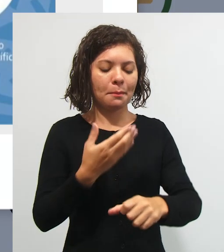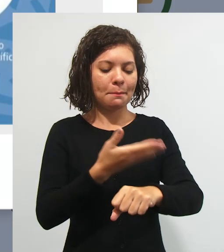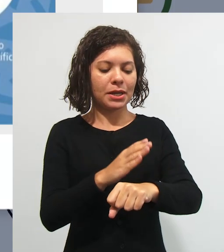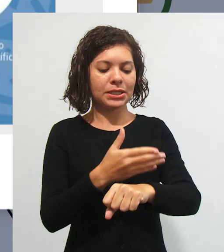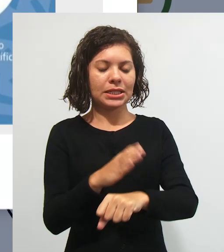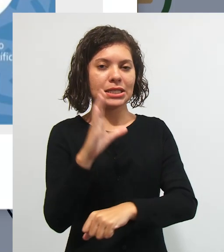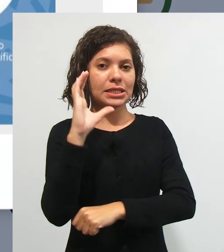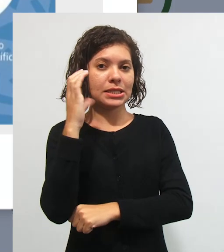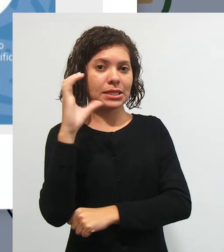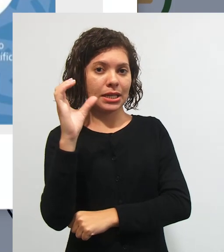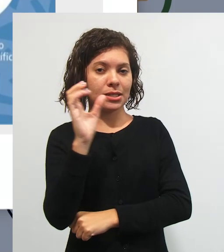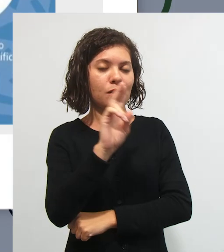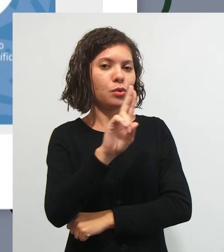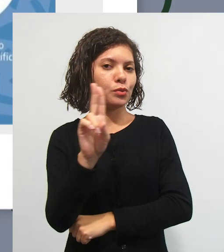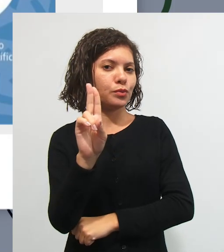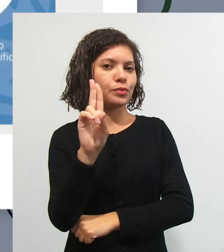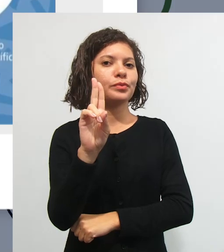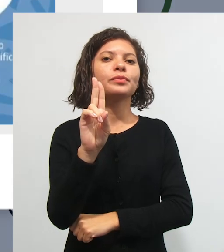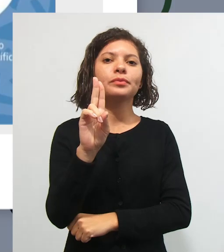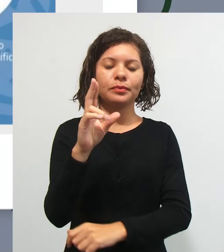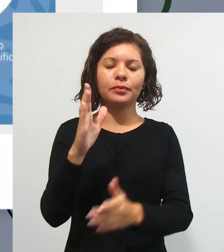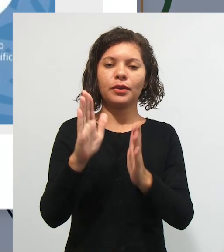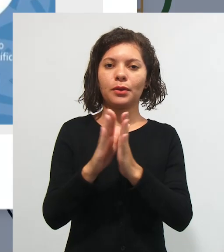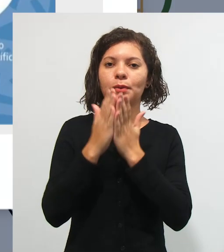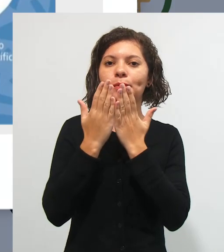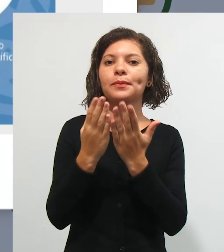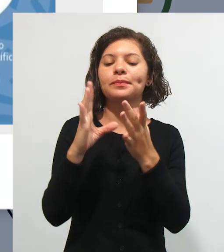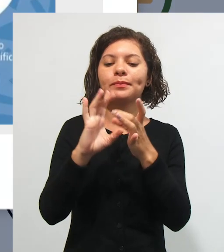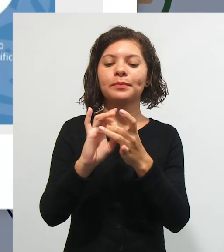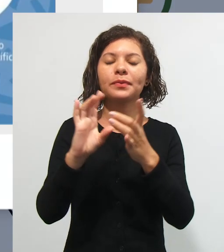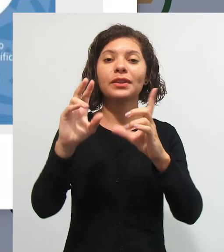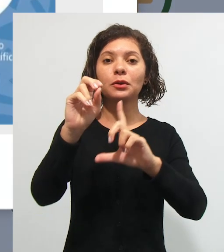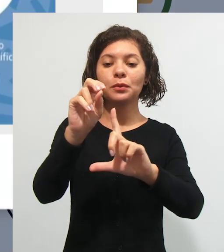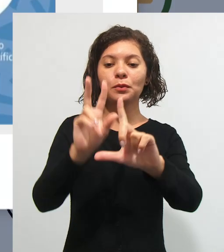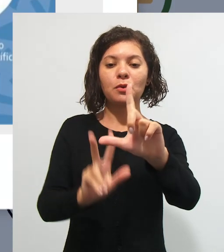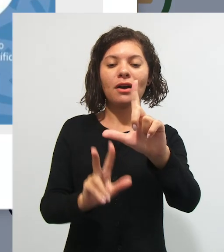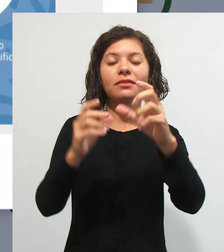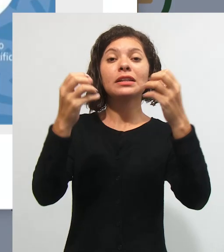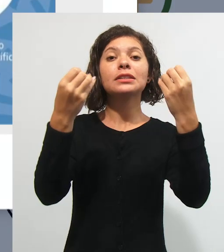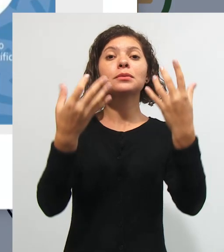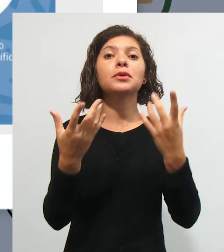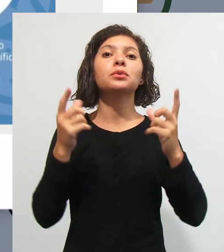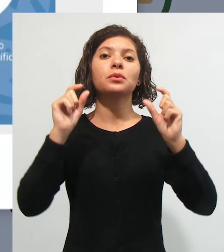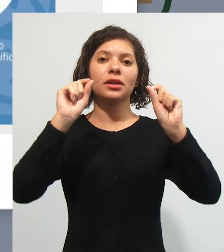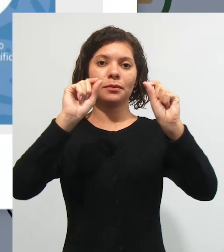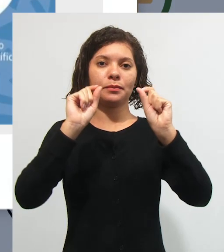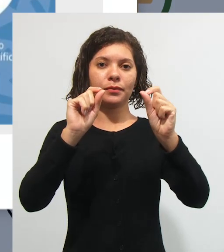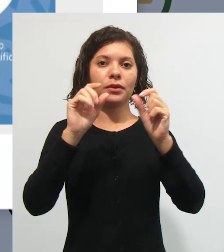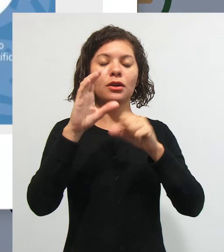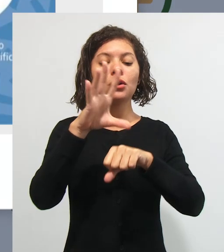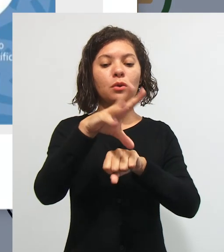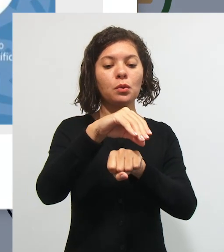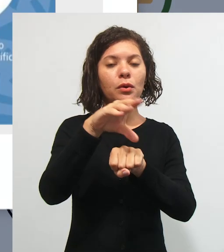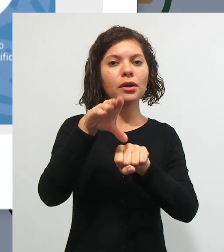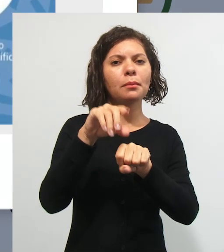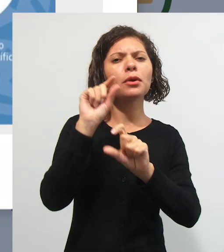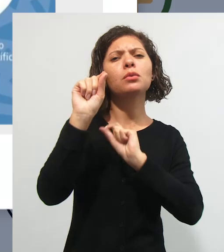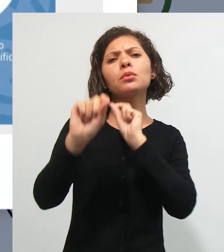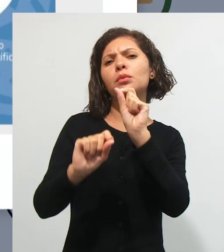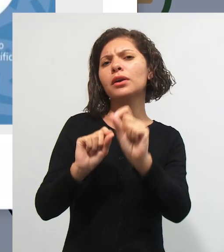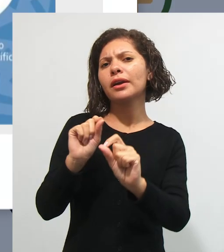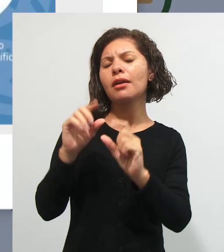está disponível no ambiente virtual. Ele vai dizer o quê? Olha, conhecimento é, pois,